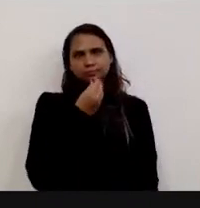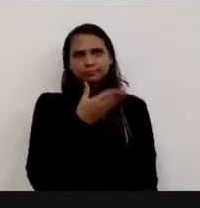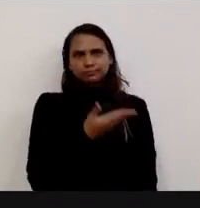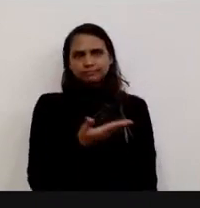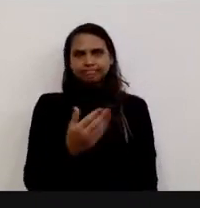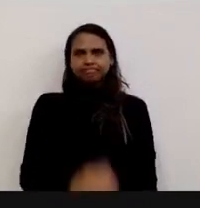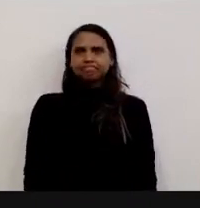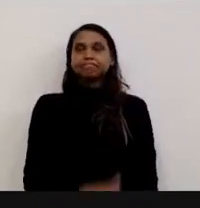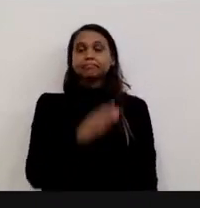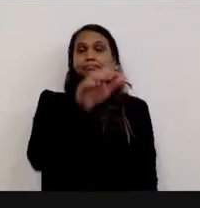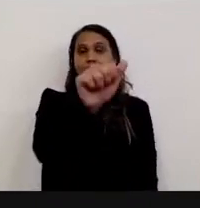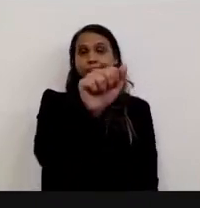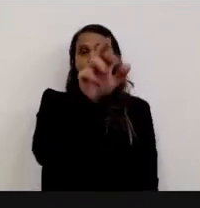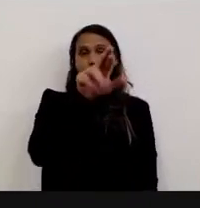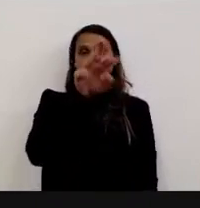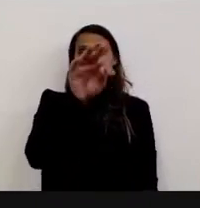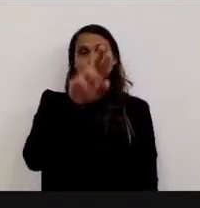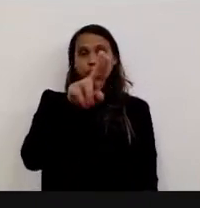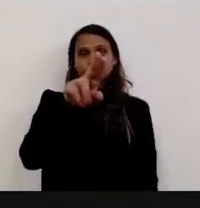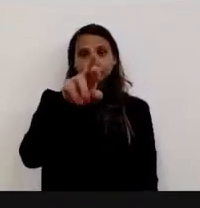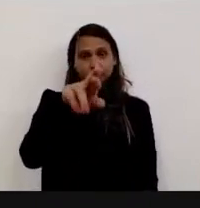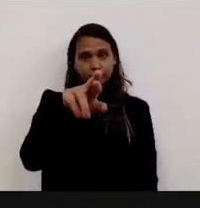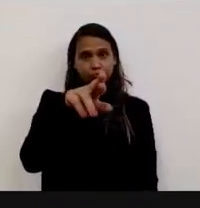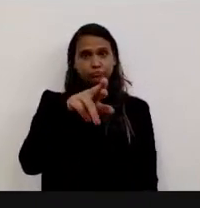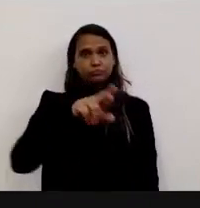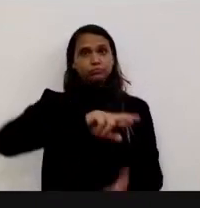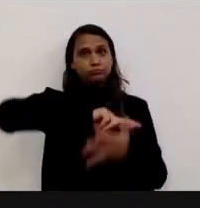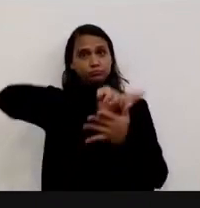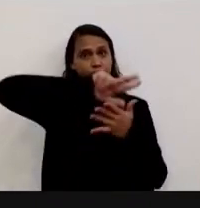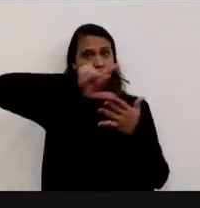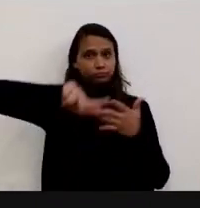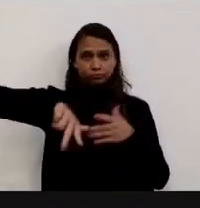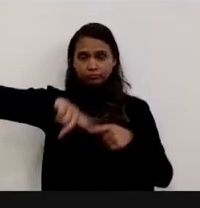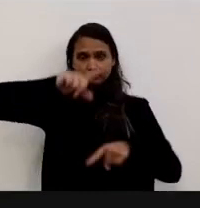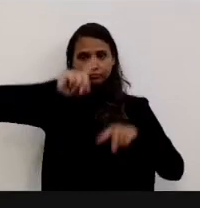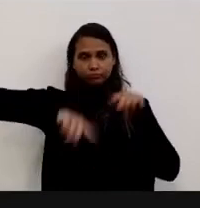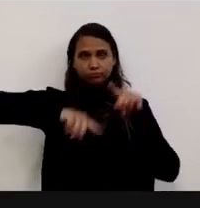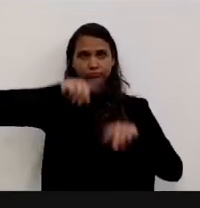O Arthur aqui, então, mostrou diversas ferramentas de